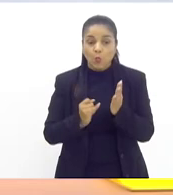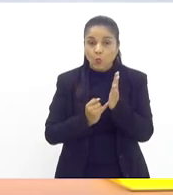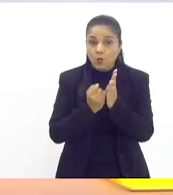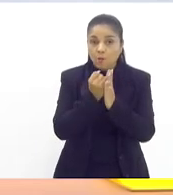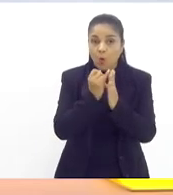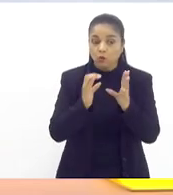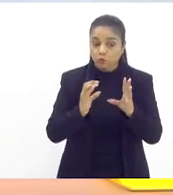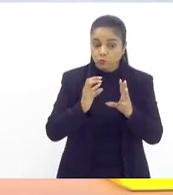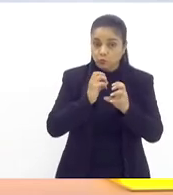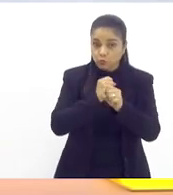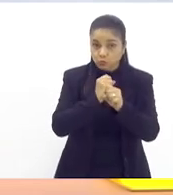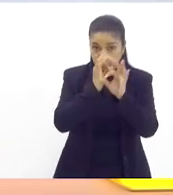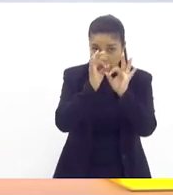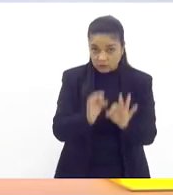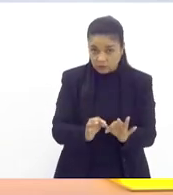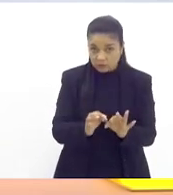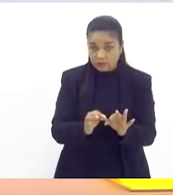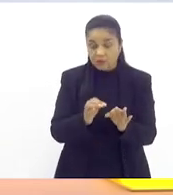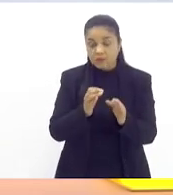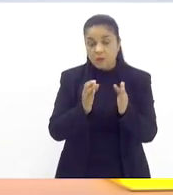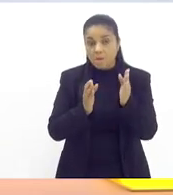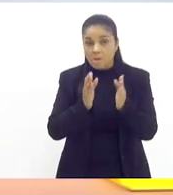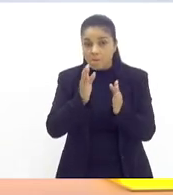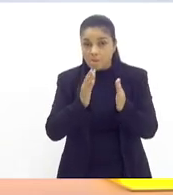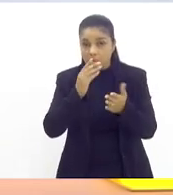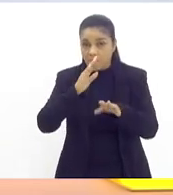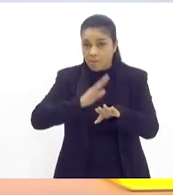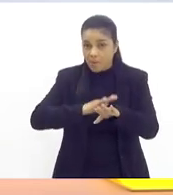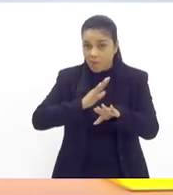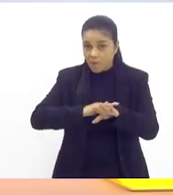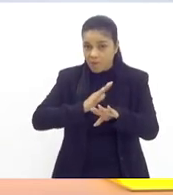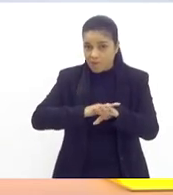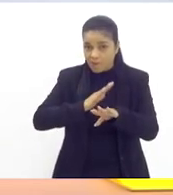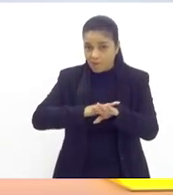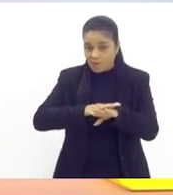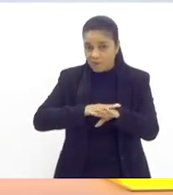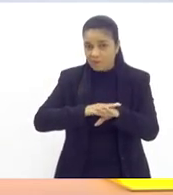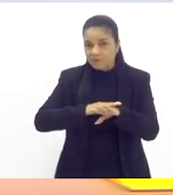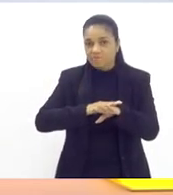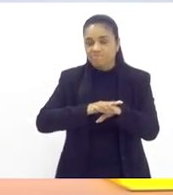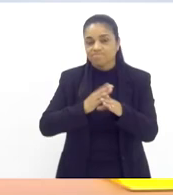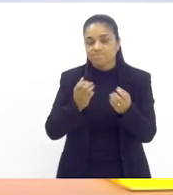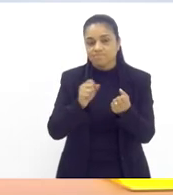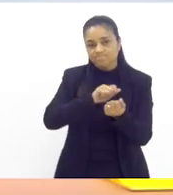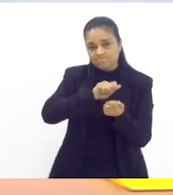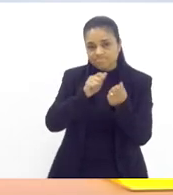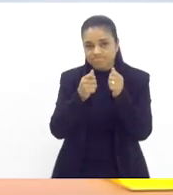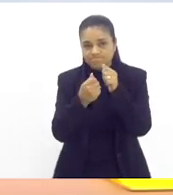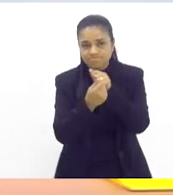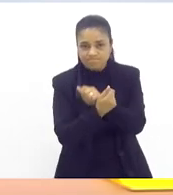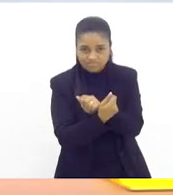Então, esse é o momento em que você passaria a fazer essa transição.